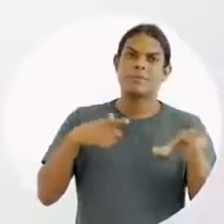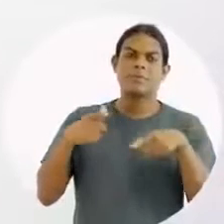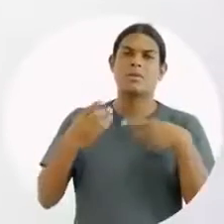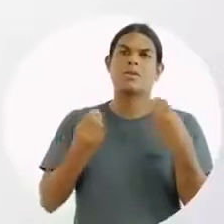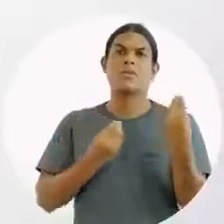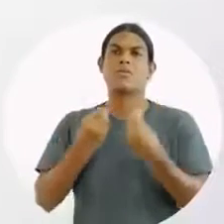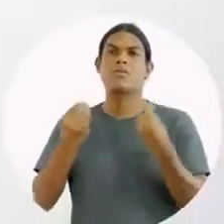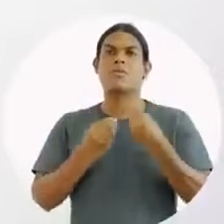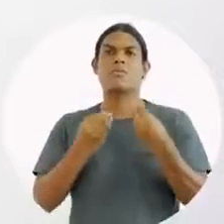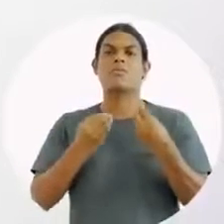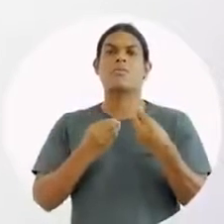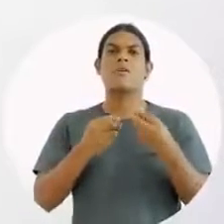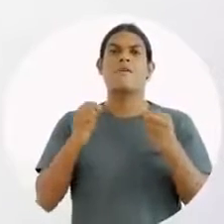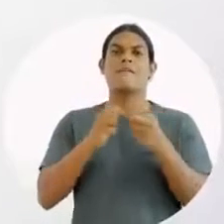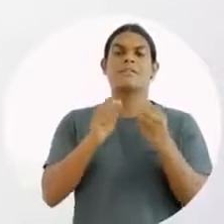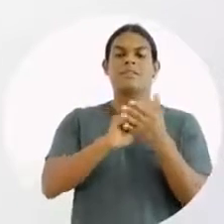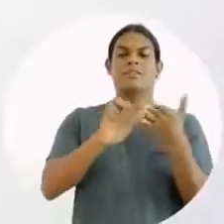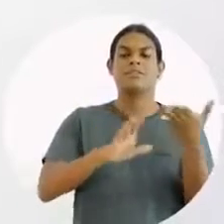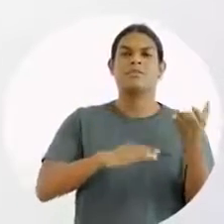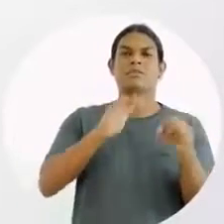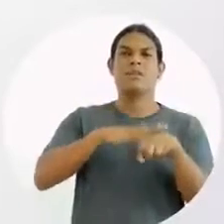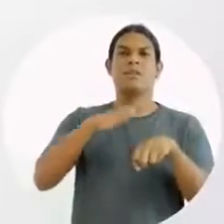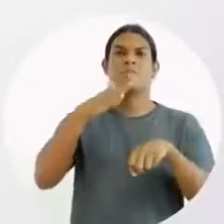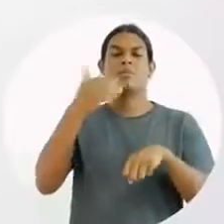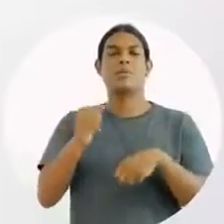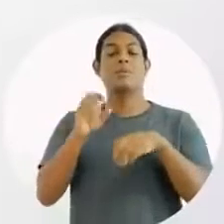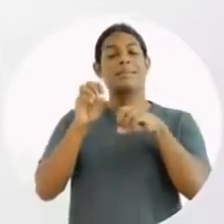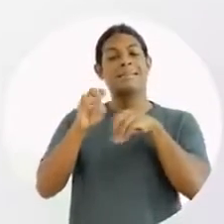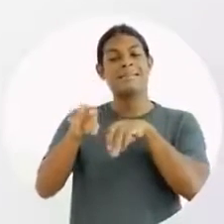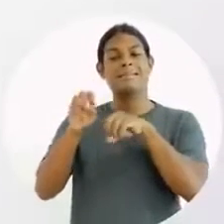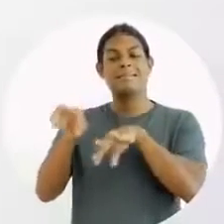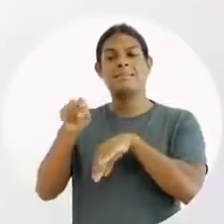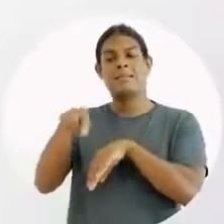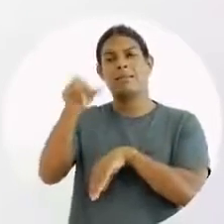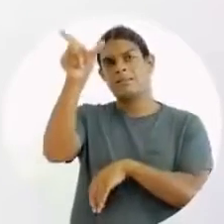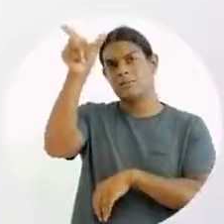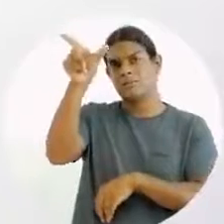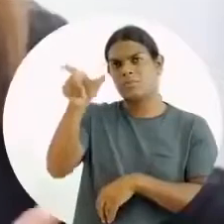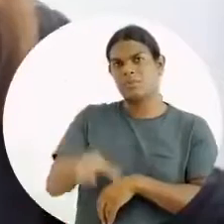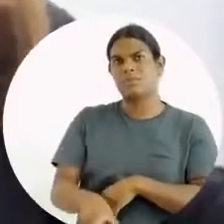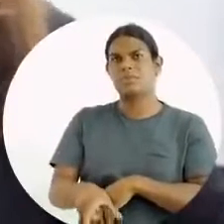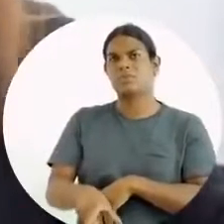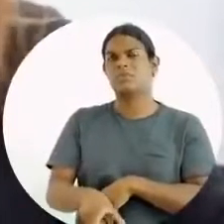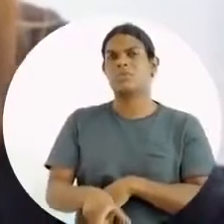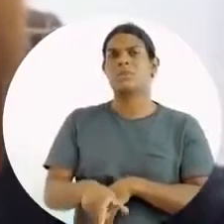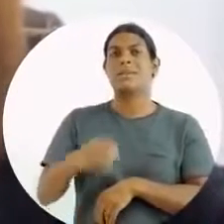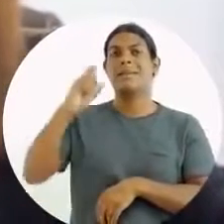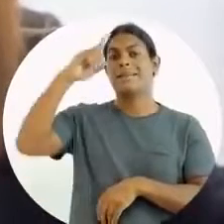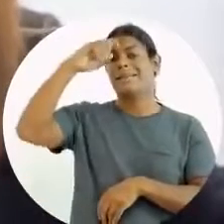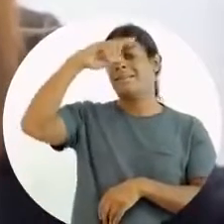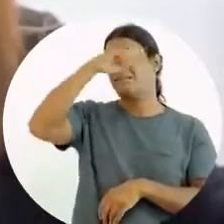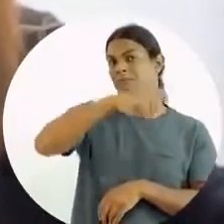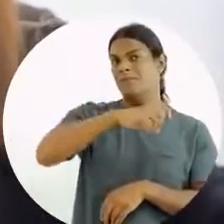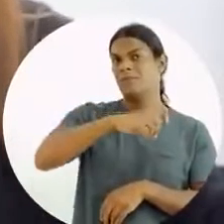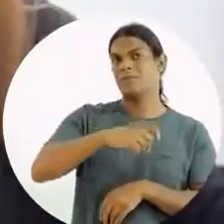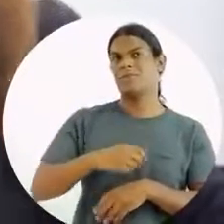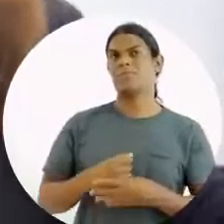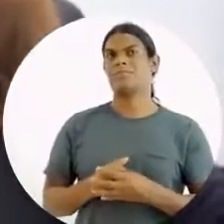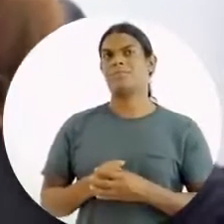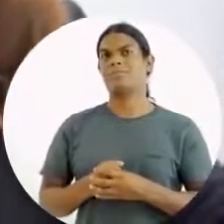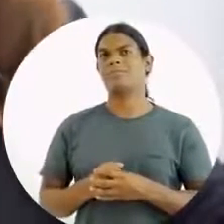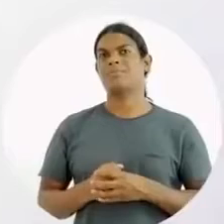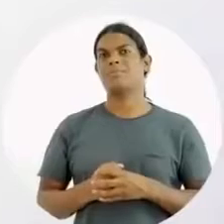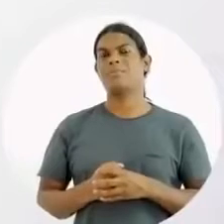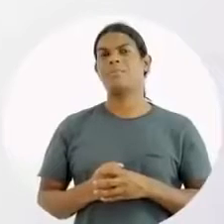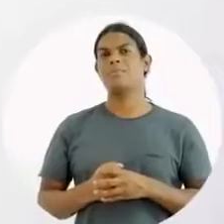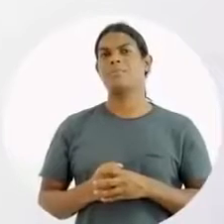coisa é relativamente fácil. Ensinar essas mesmas pessoas a ter atitude não é tão fácil. Então,